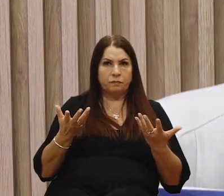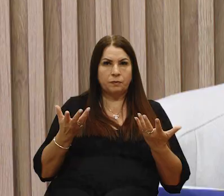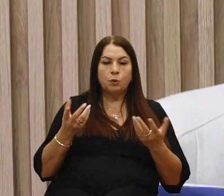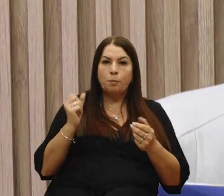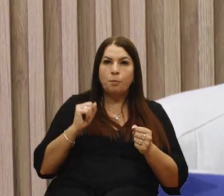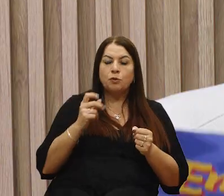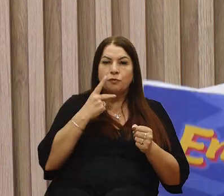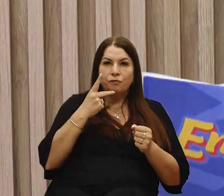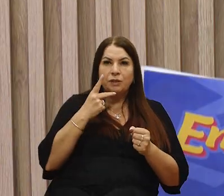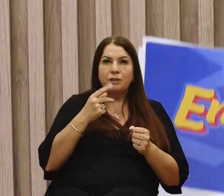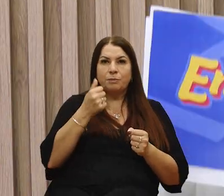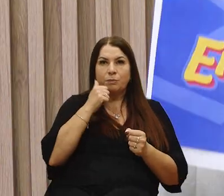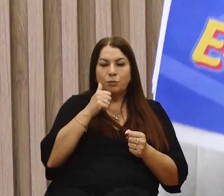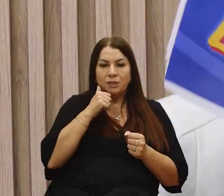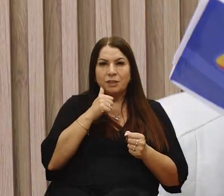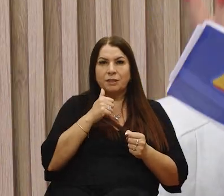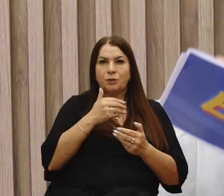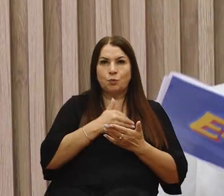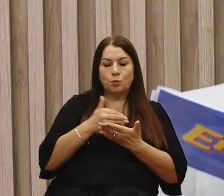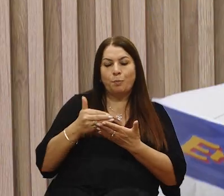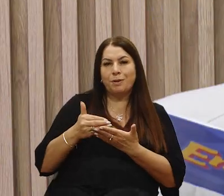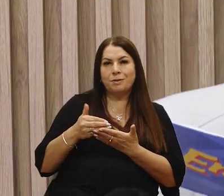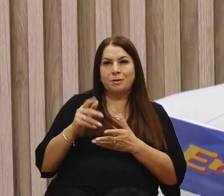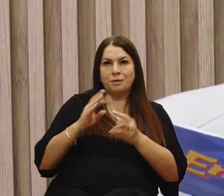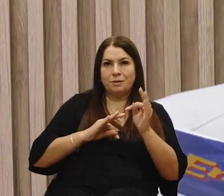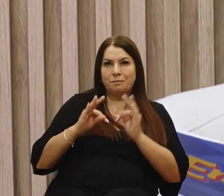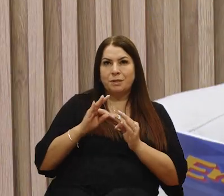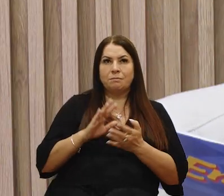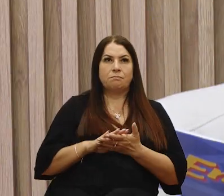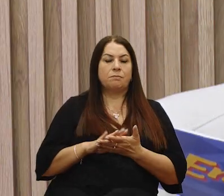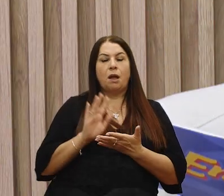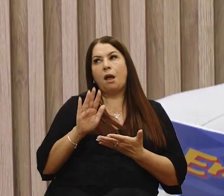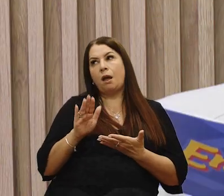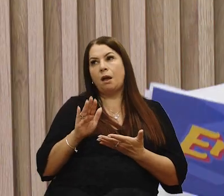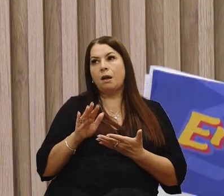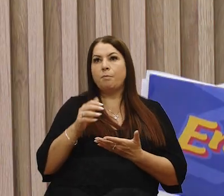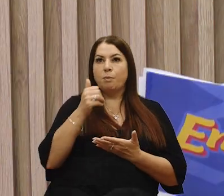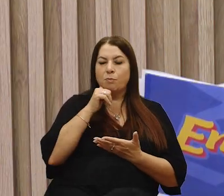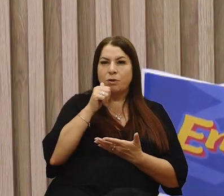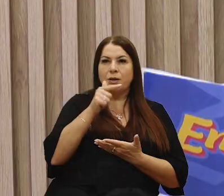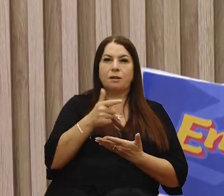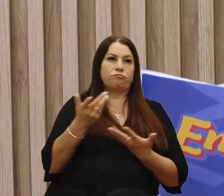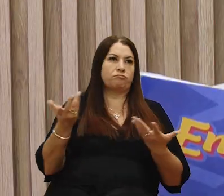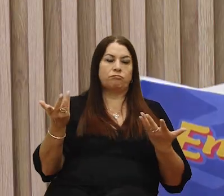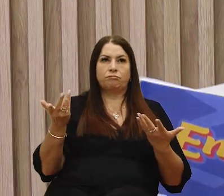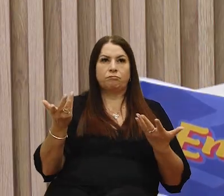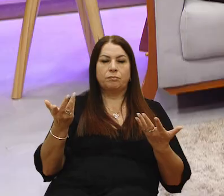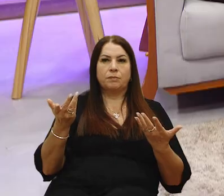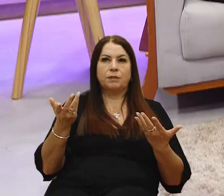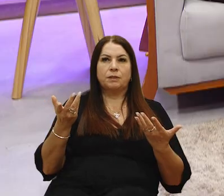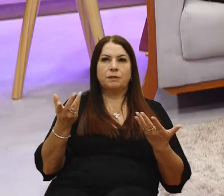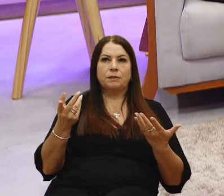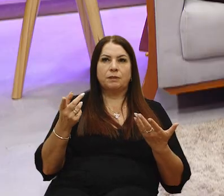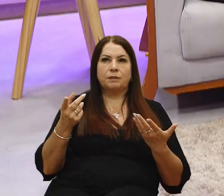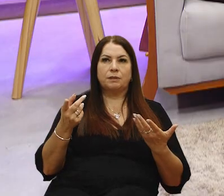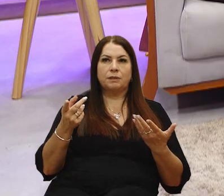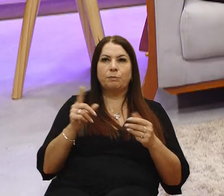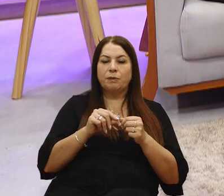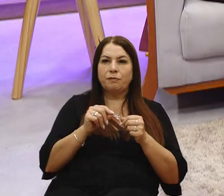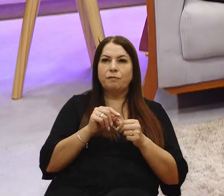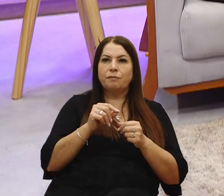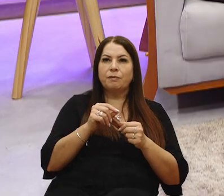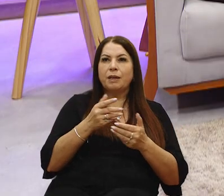muita... e o que tu pode dizer pras mulheres, né, quando começarem esse tratamento? Uma mulher